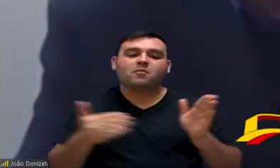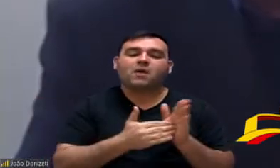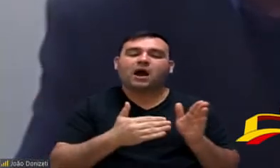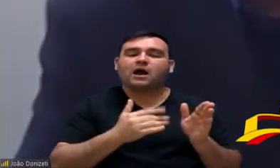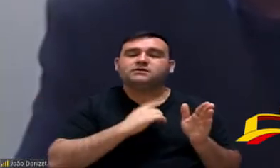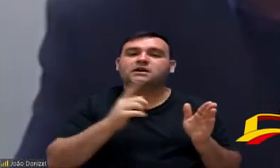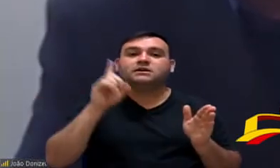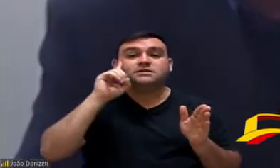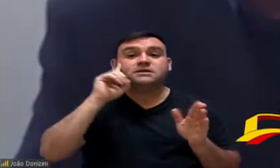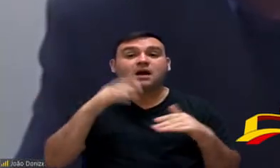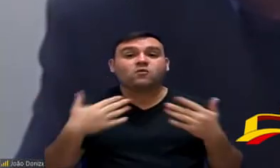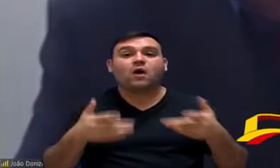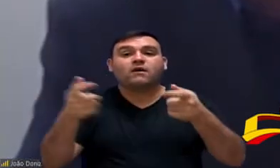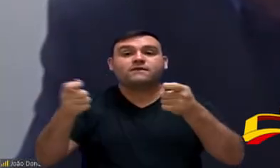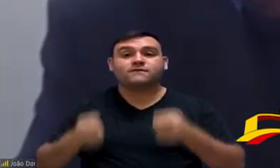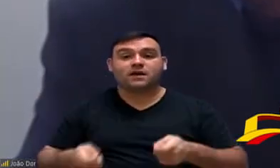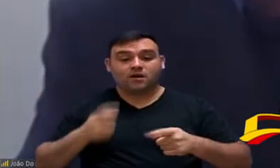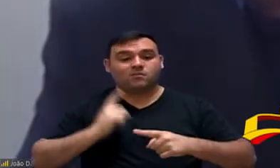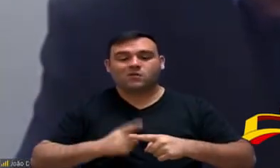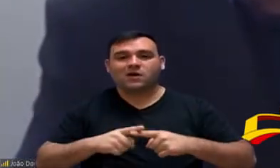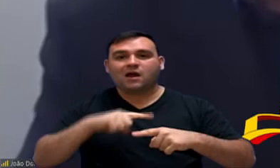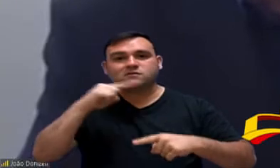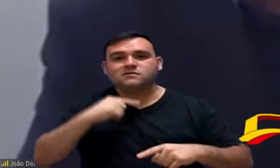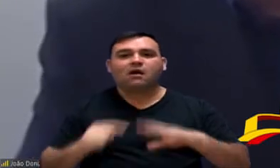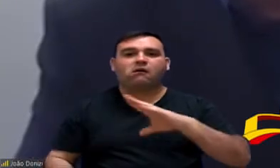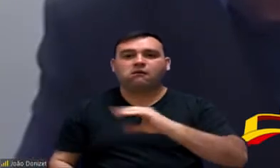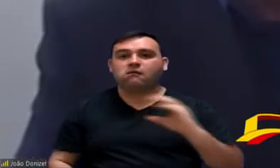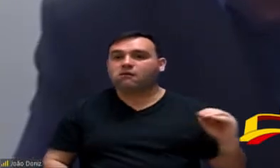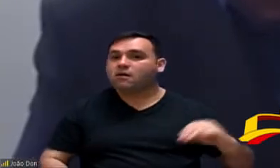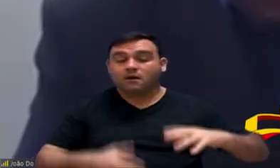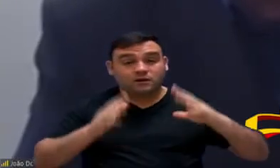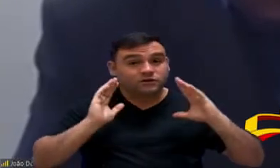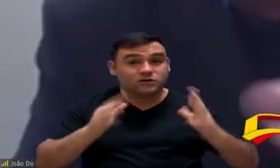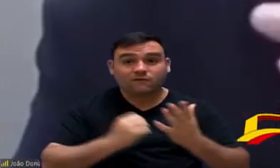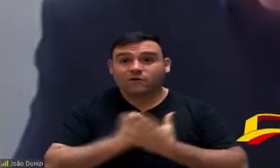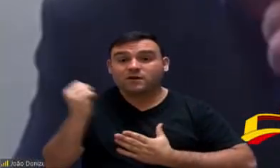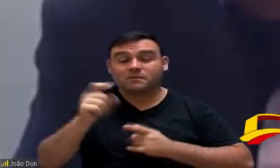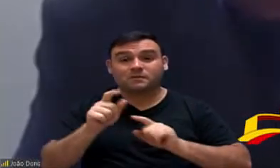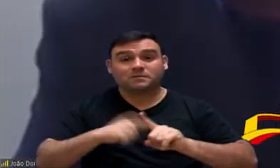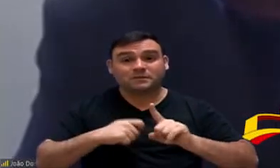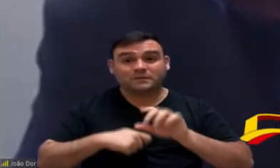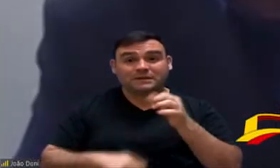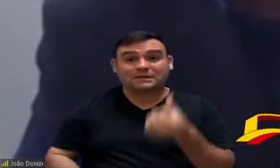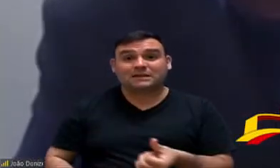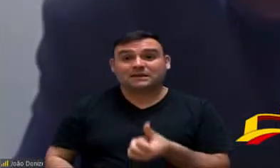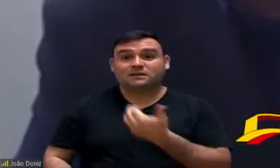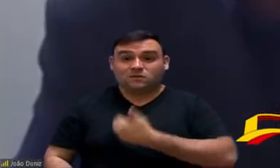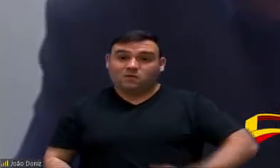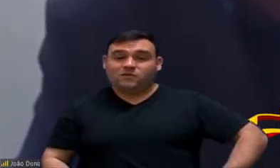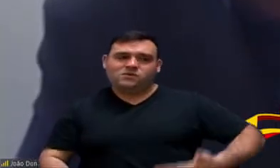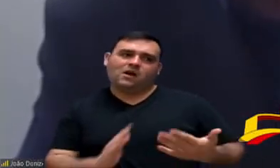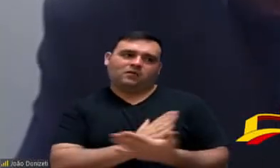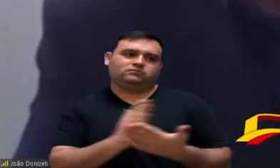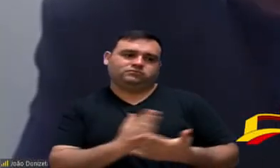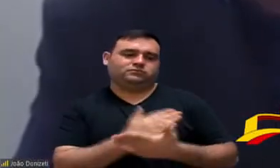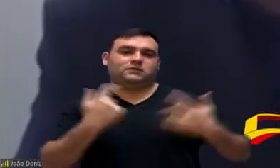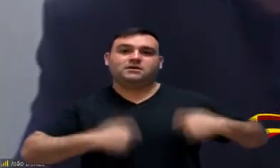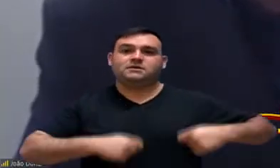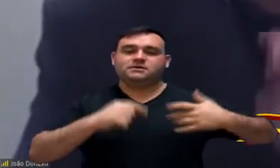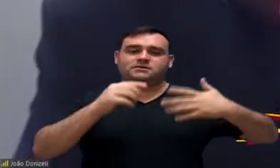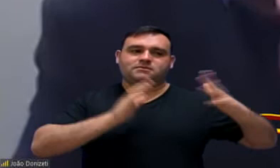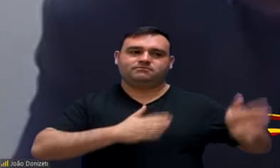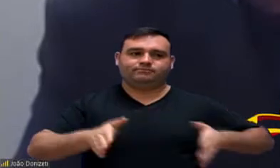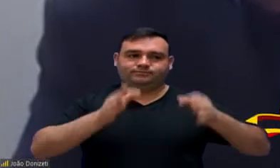tem que nos enviar isso daqui, porque não dá para ficar, nós já passamos 6 meses de governo, então algumas coisas têm que ser dadas